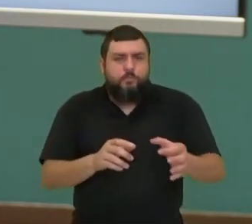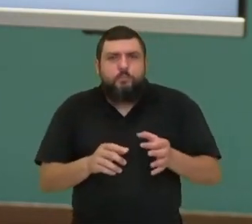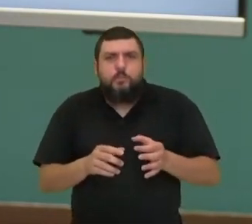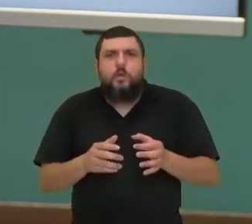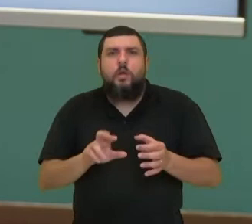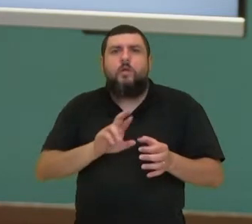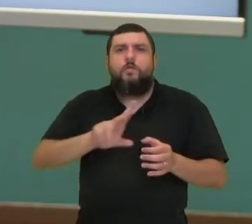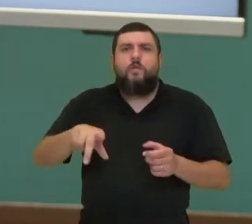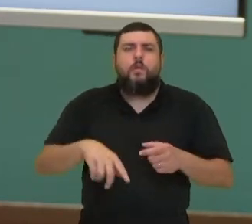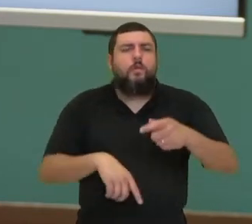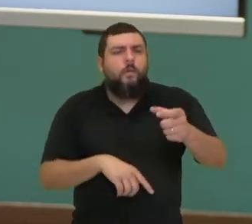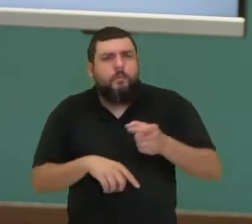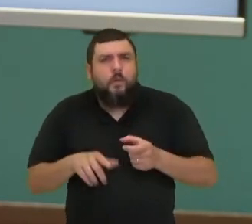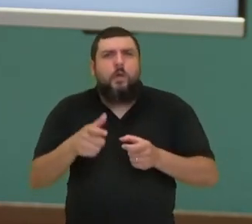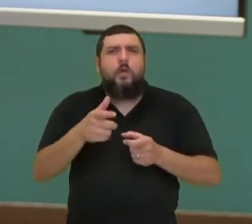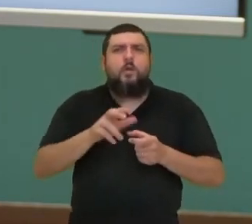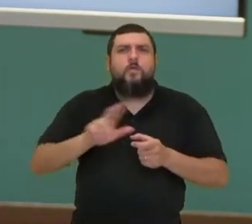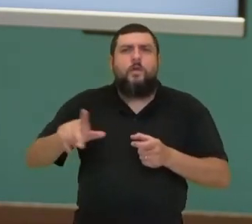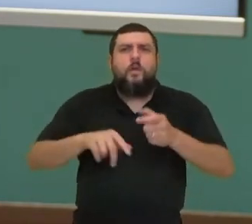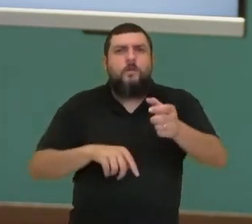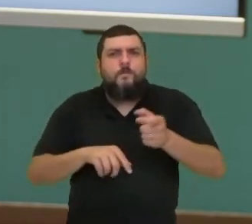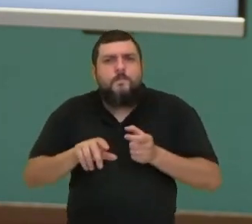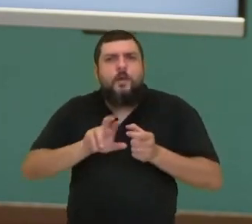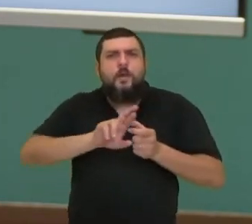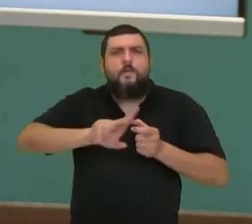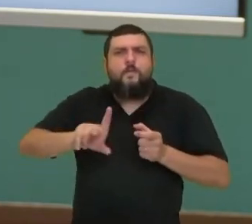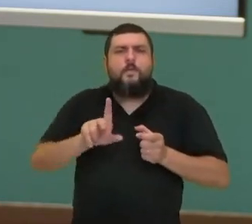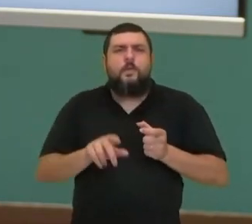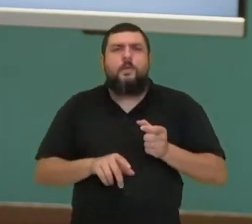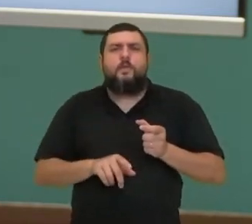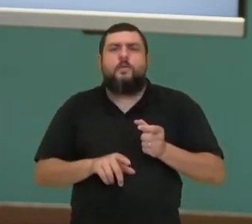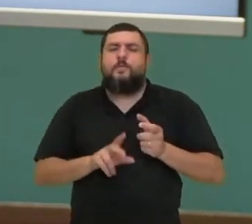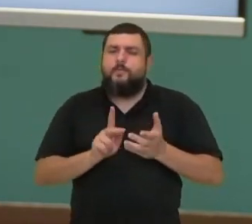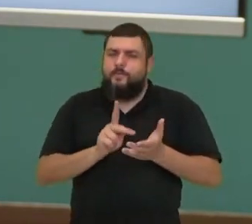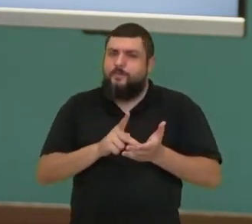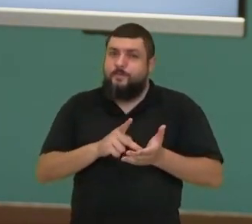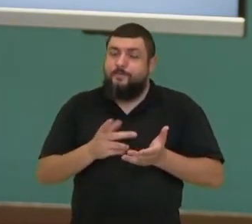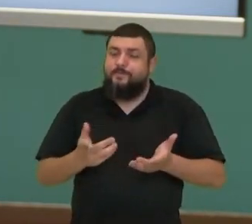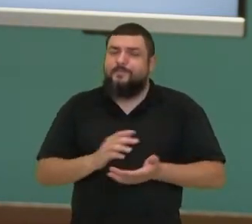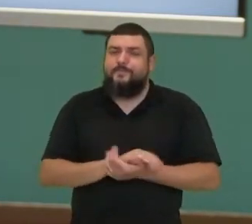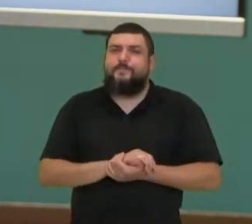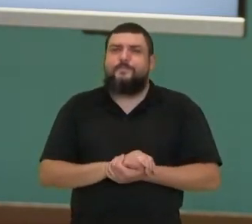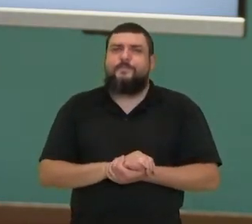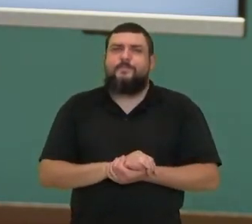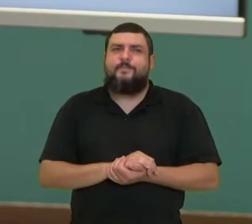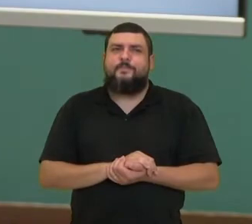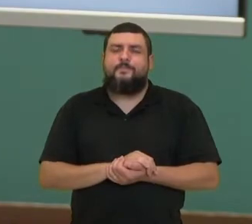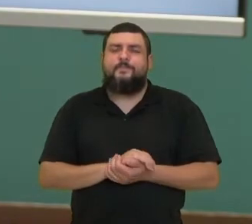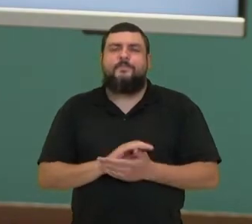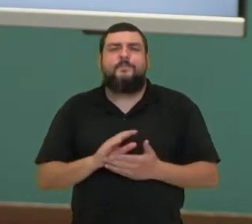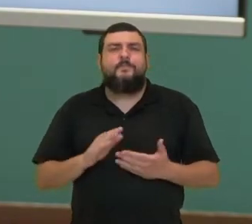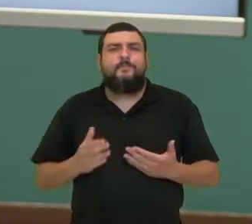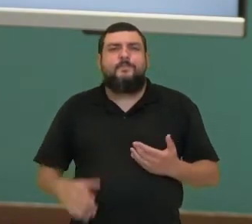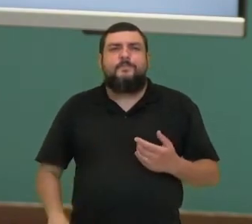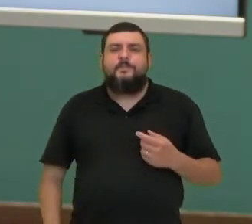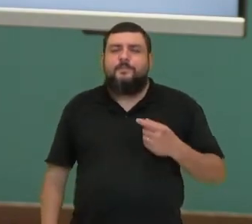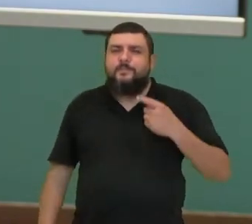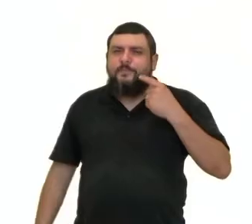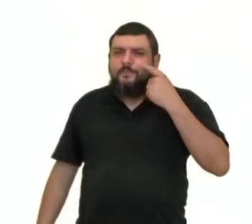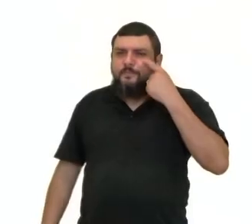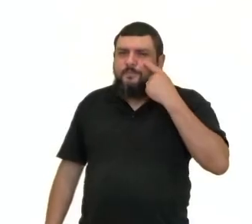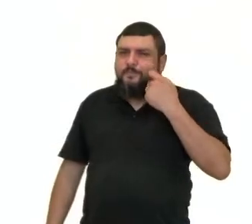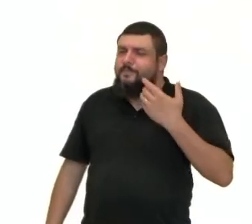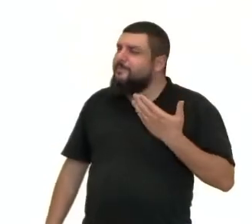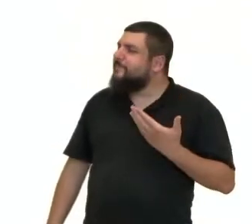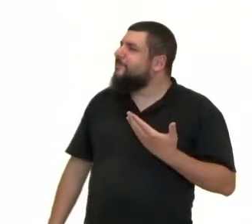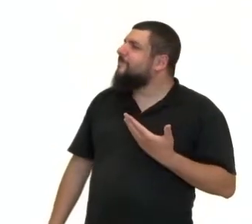um resultado, uma resposta diferente, não é mesmo? Então dá uma olhadinha aqui na tela e